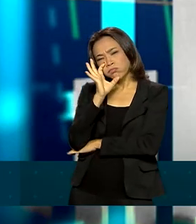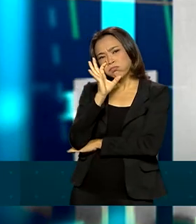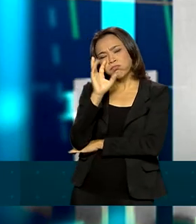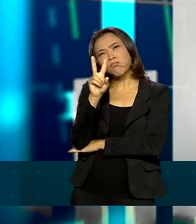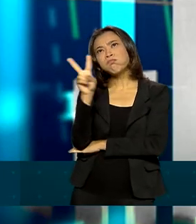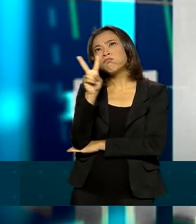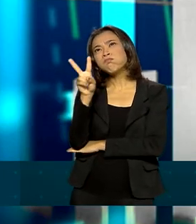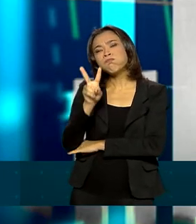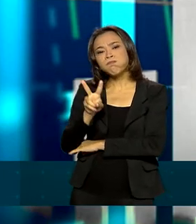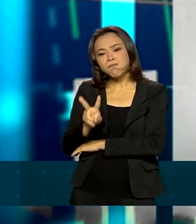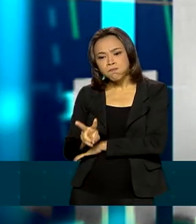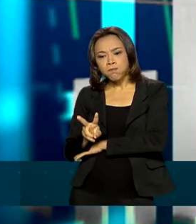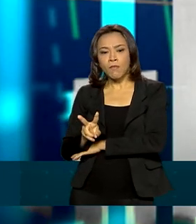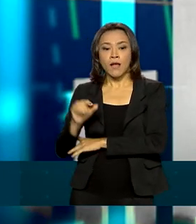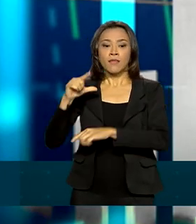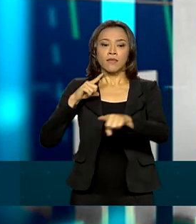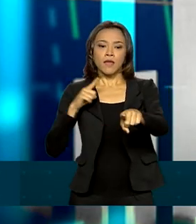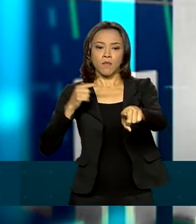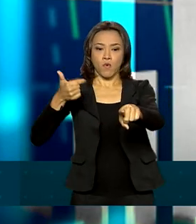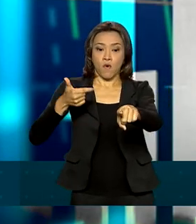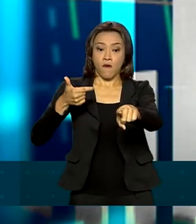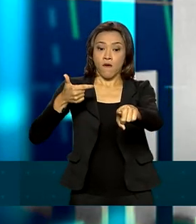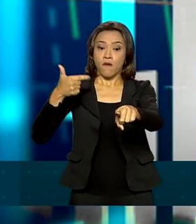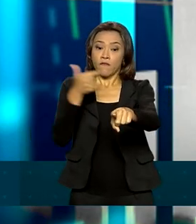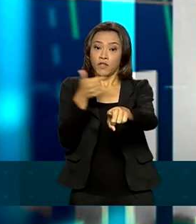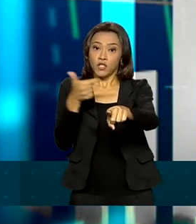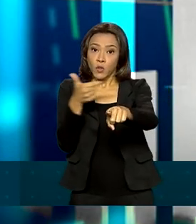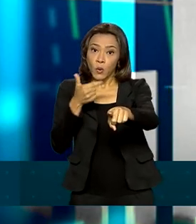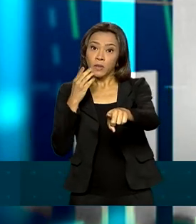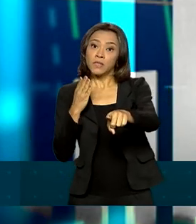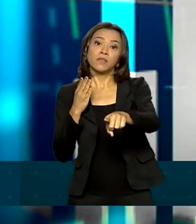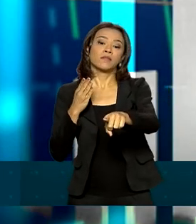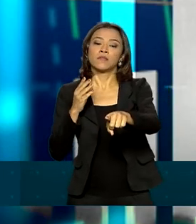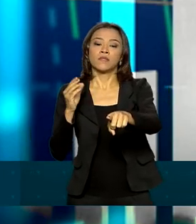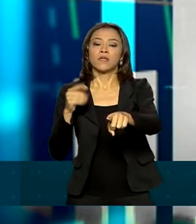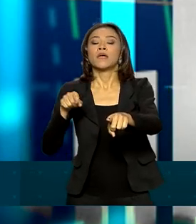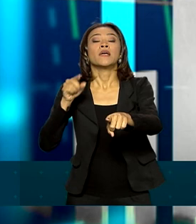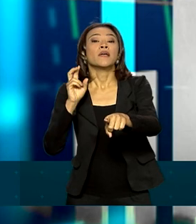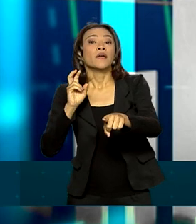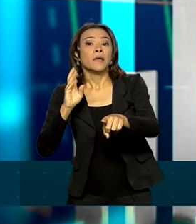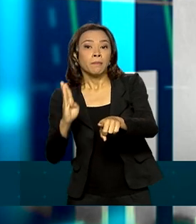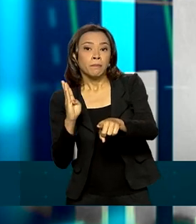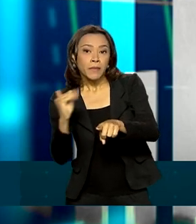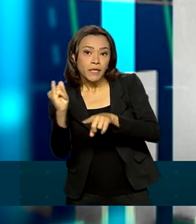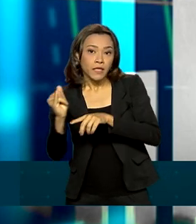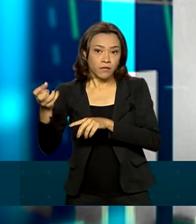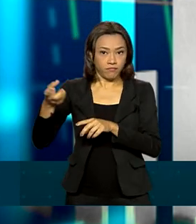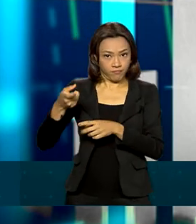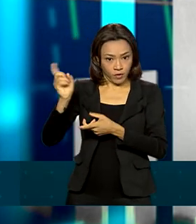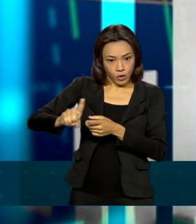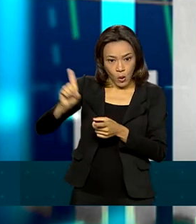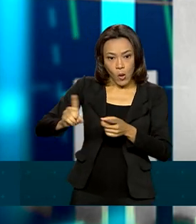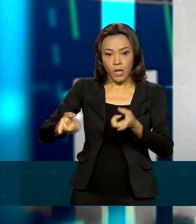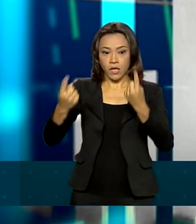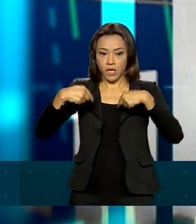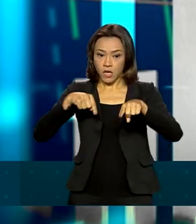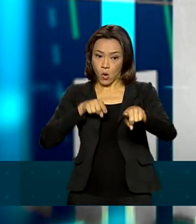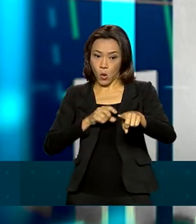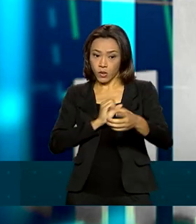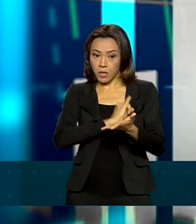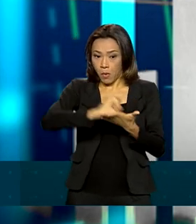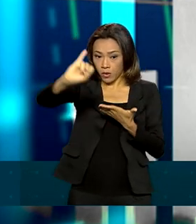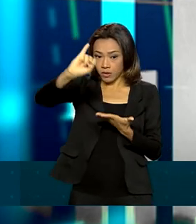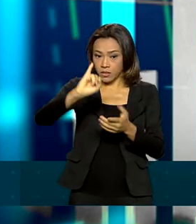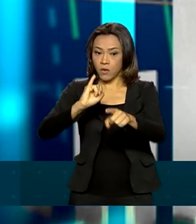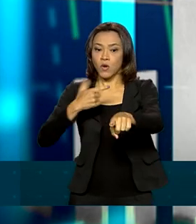arte nós tivemos uma exportação de 22 em torno de Vinte e Dois Bilhões de Dólares no mês passado contra importações em torno de 20